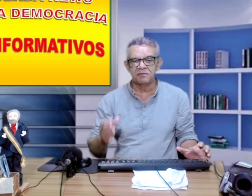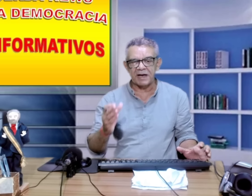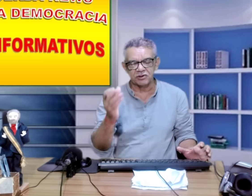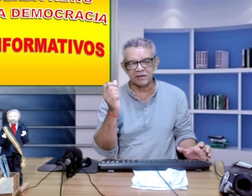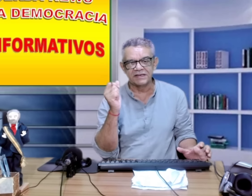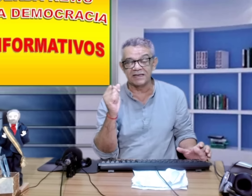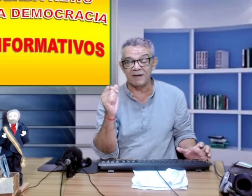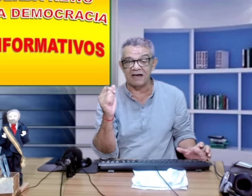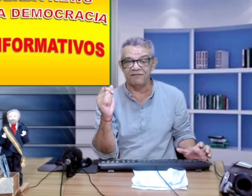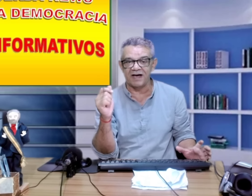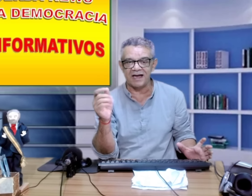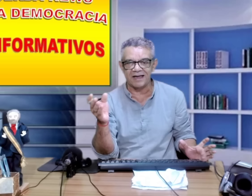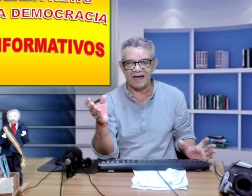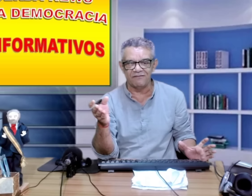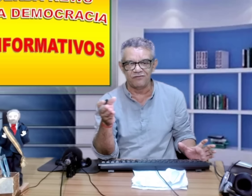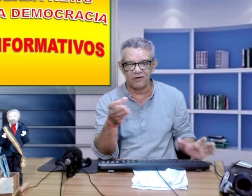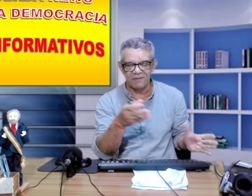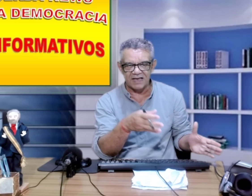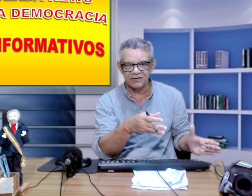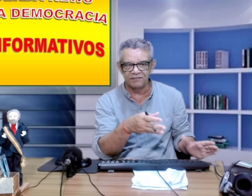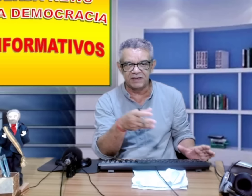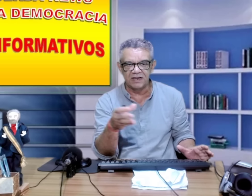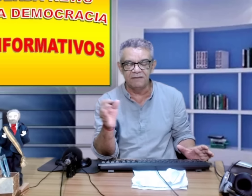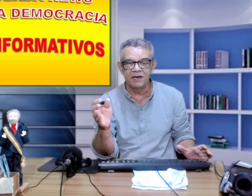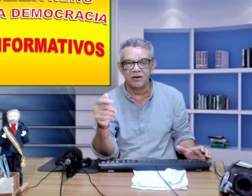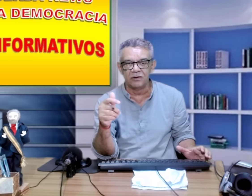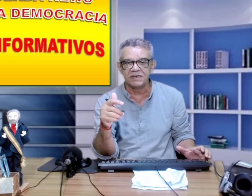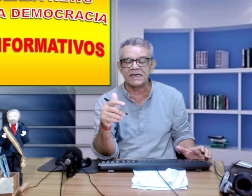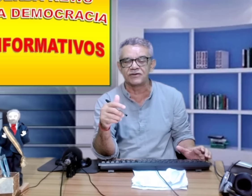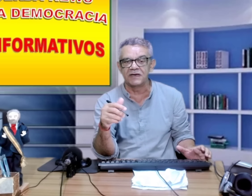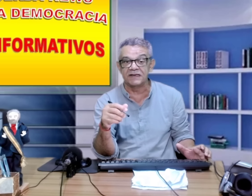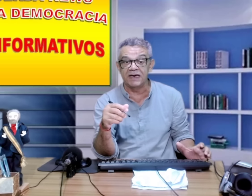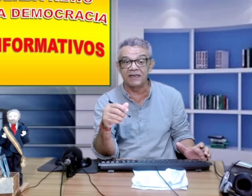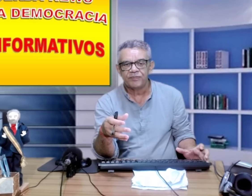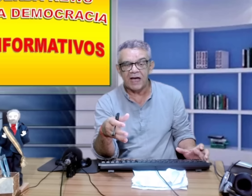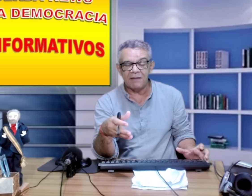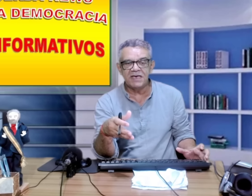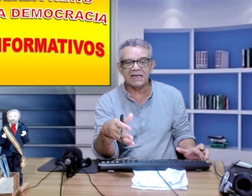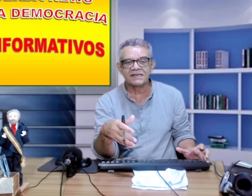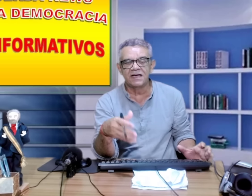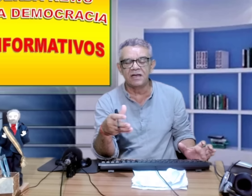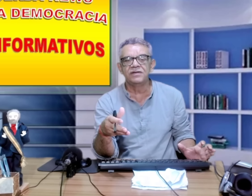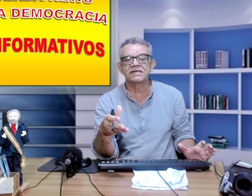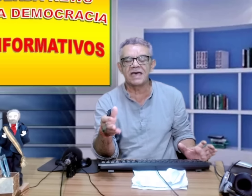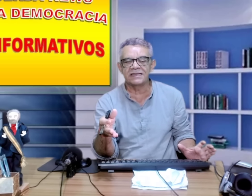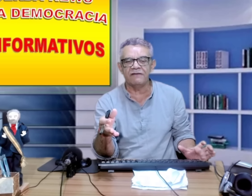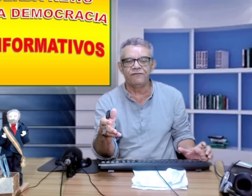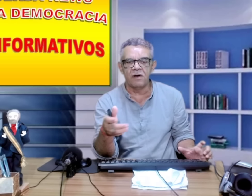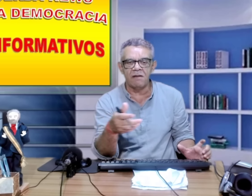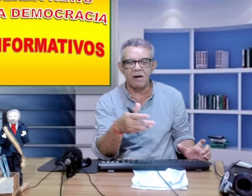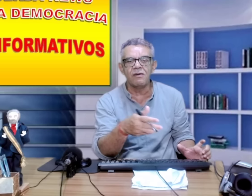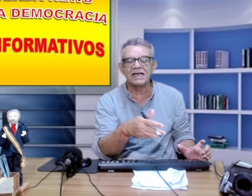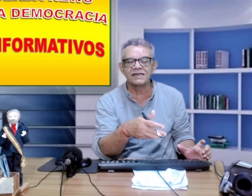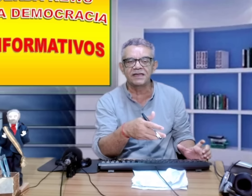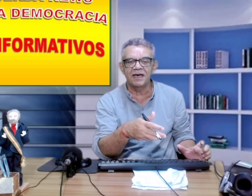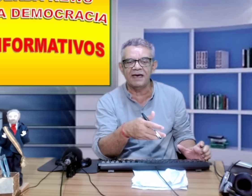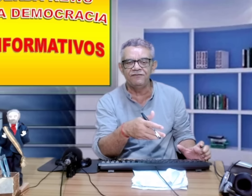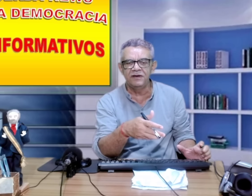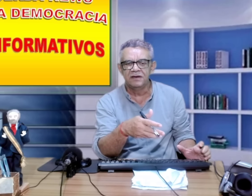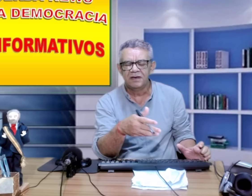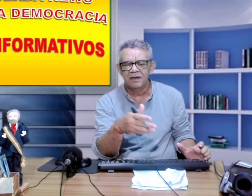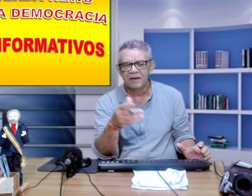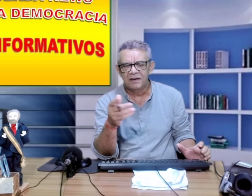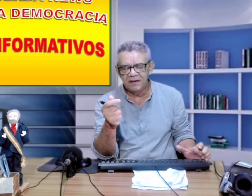amigos, o pastor Silas Malafaia gravou mais um vídeo e liberou hoje nas suas redes, ameaçando de certa forma o